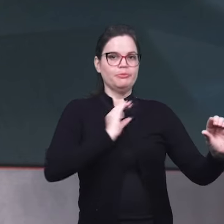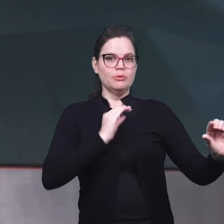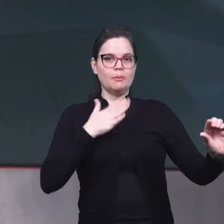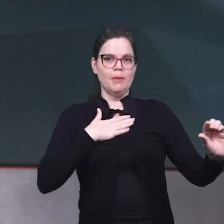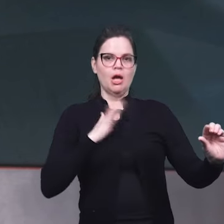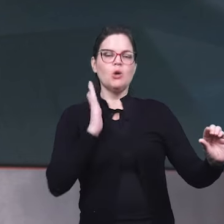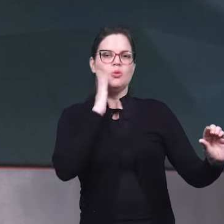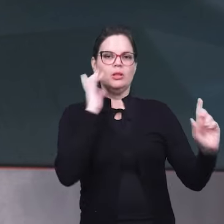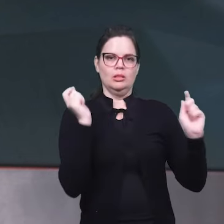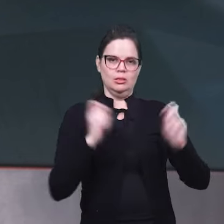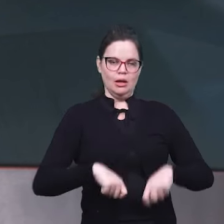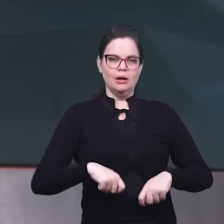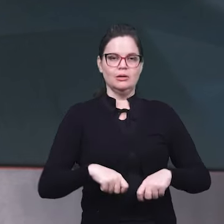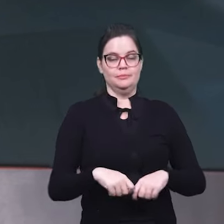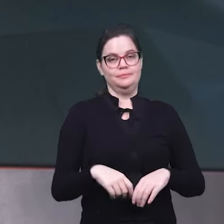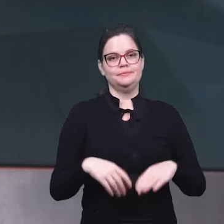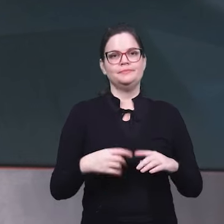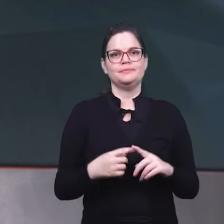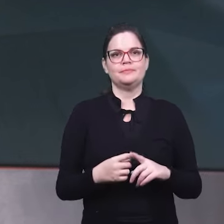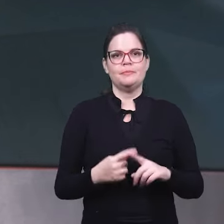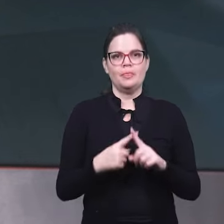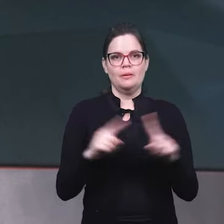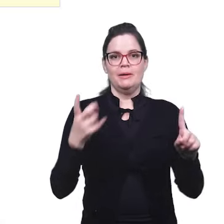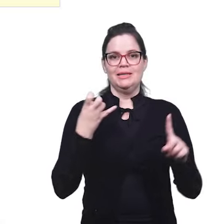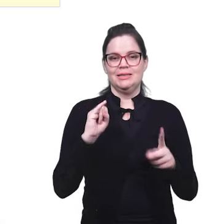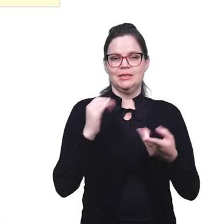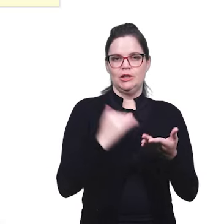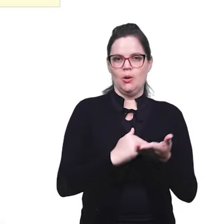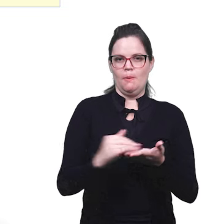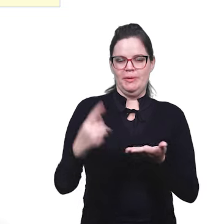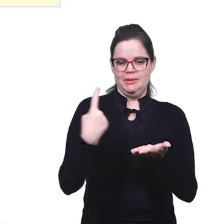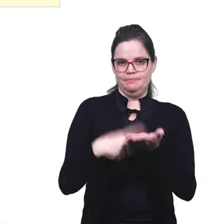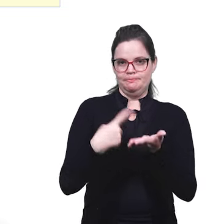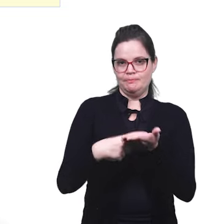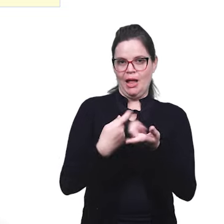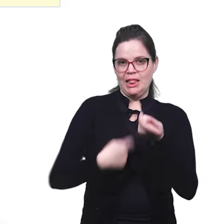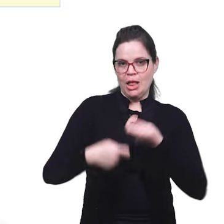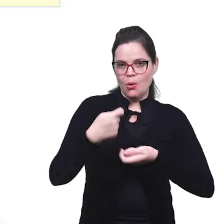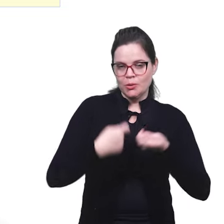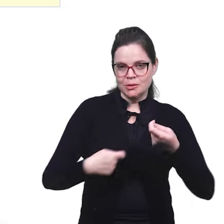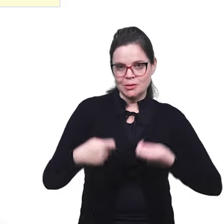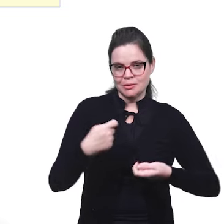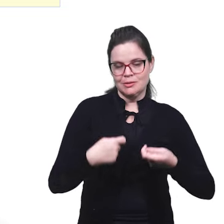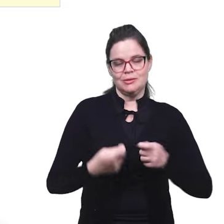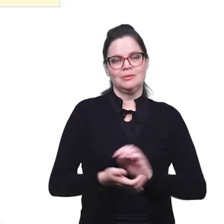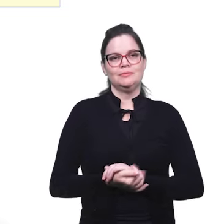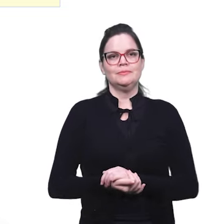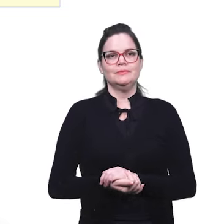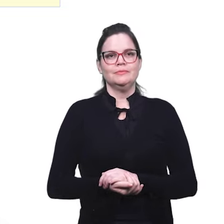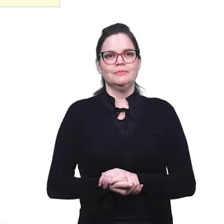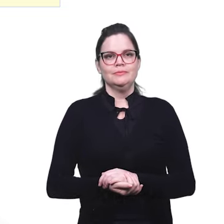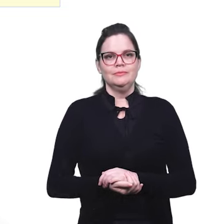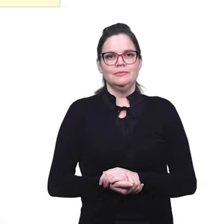Quando essa negociação ela nasce, de forma